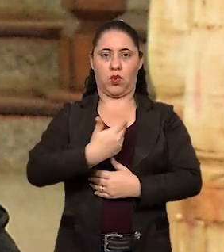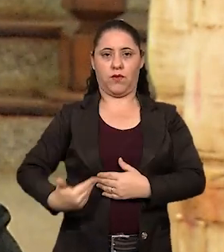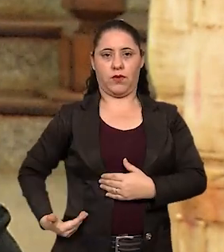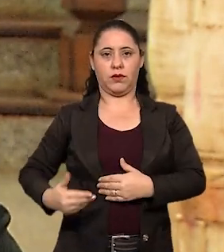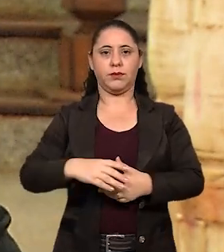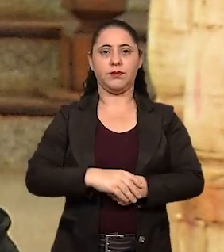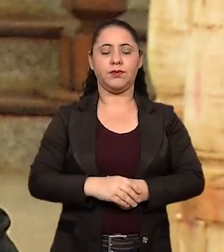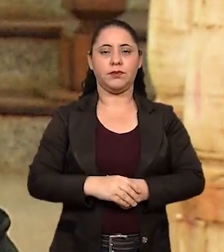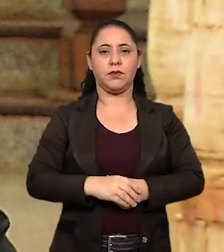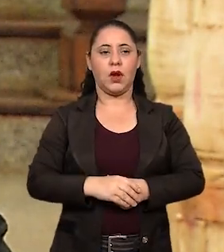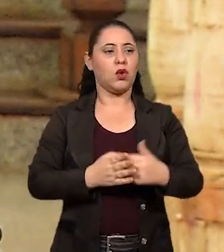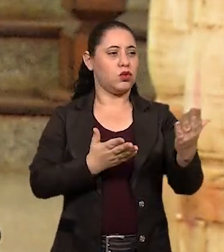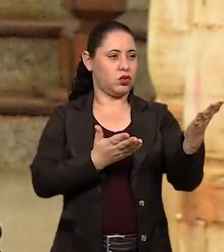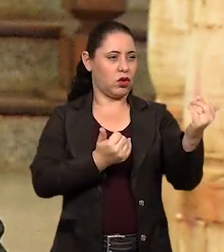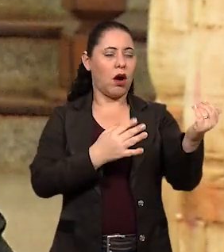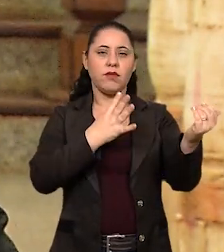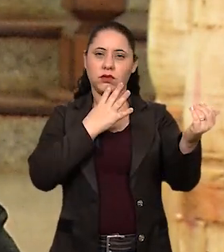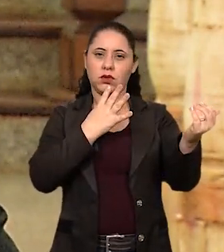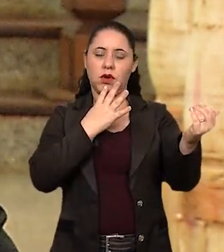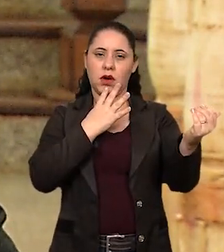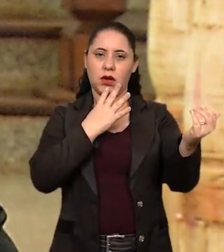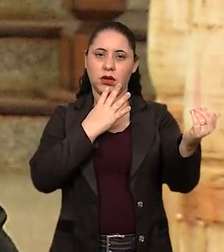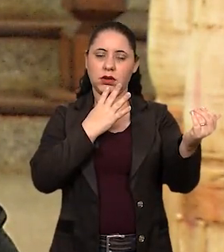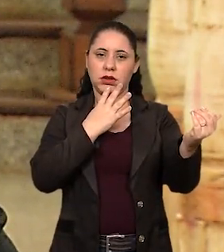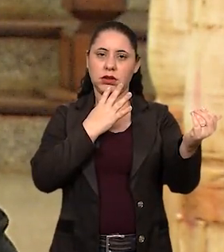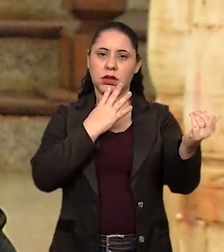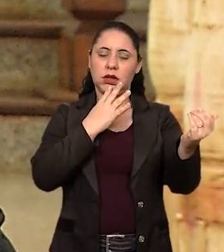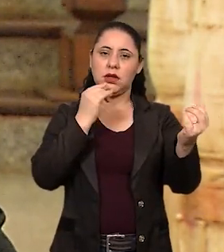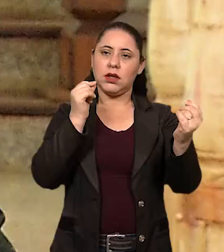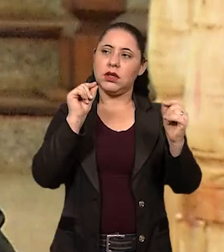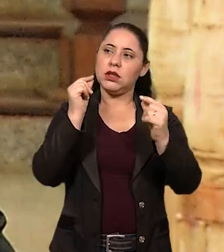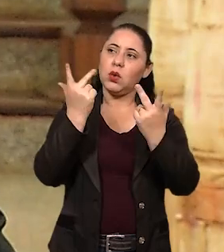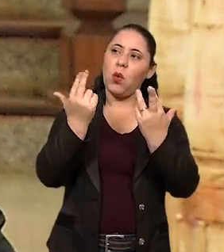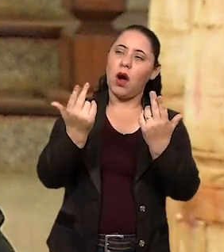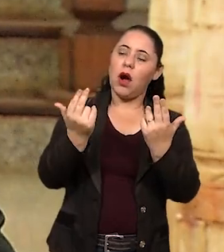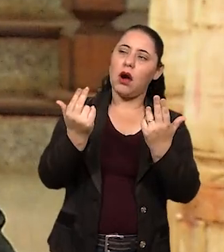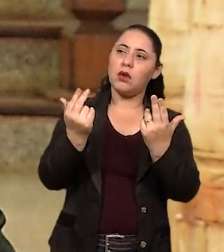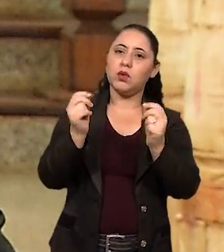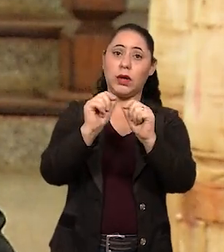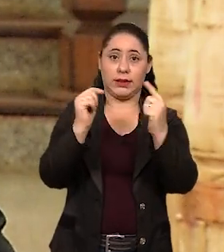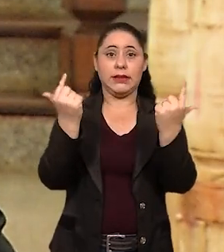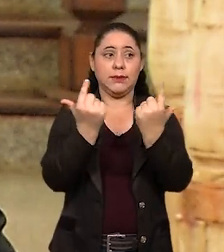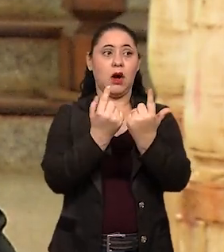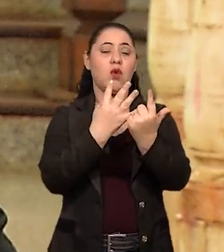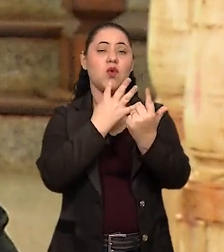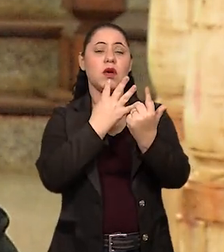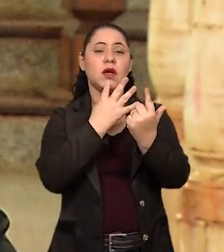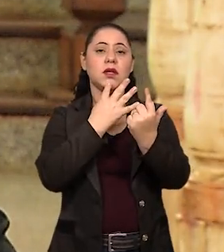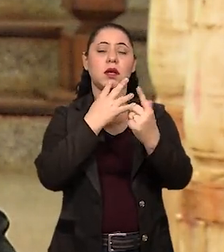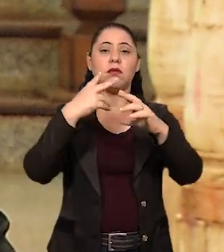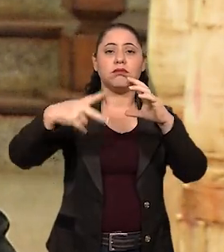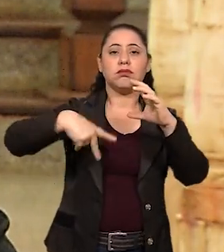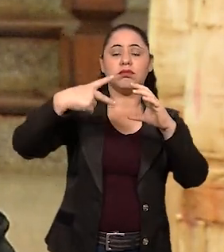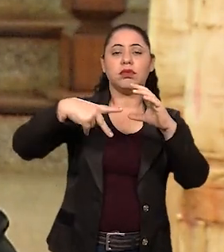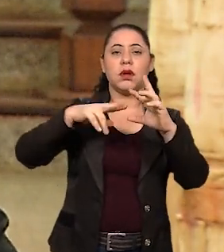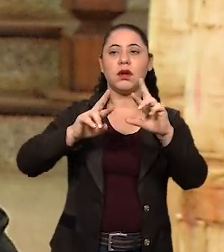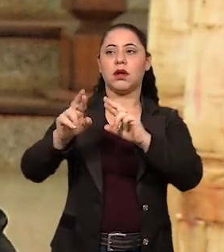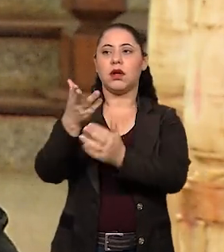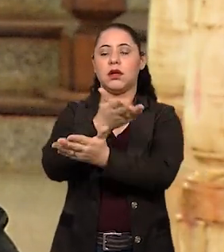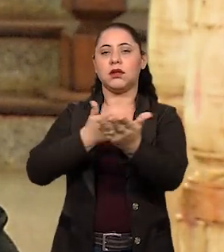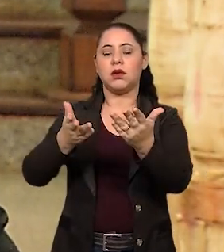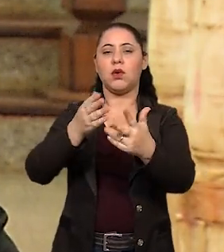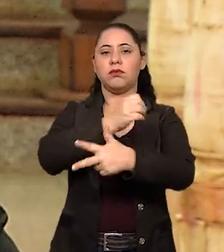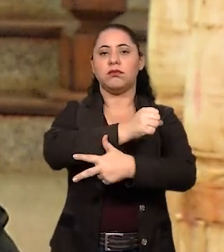governo. Então os meninos eles conhecem as assembleias ou a Câmara Municipal, ou seja, então essa